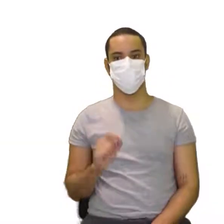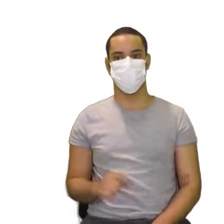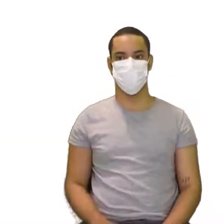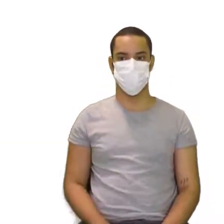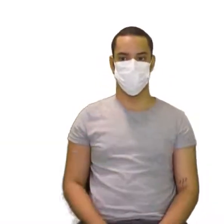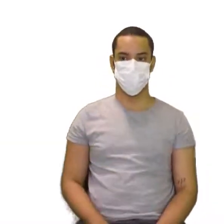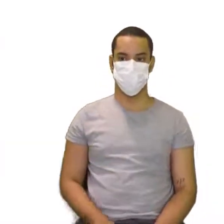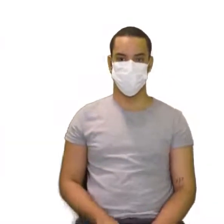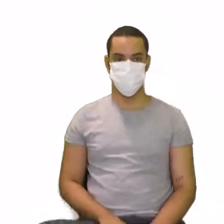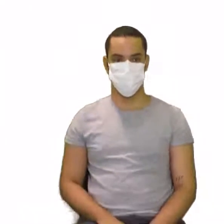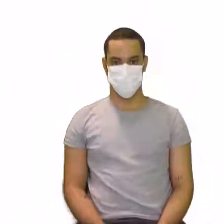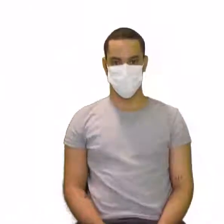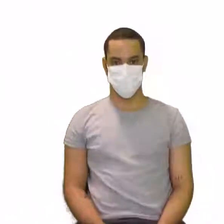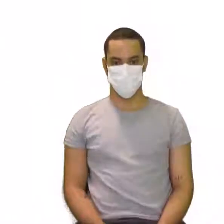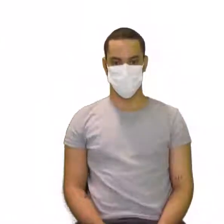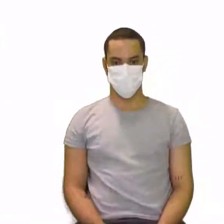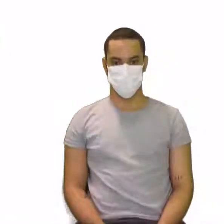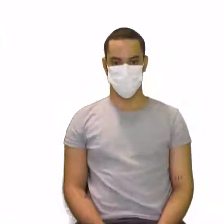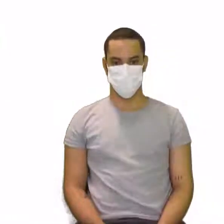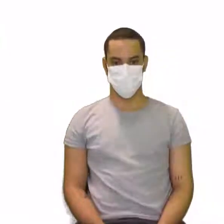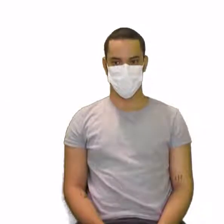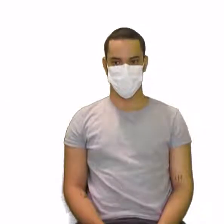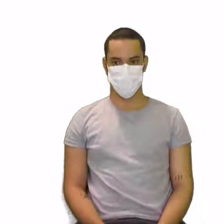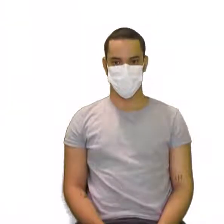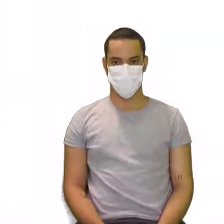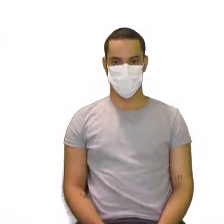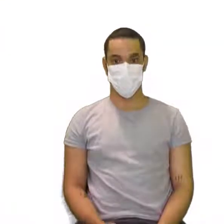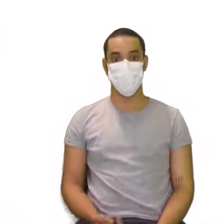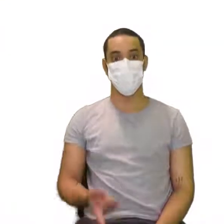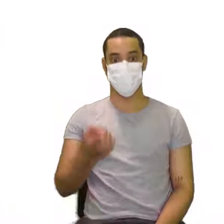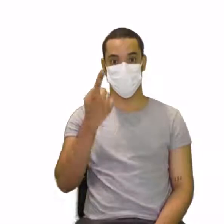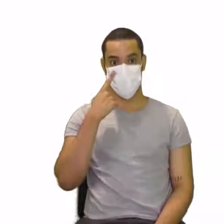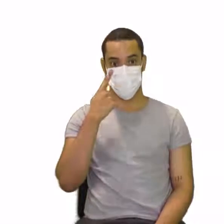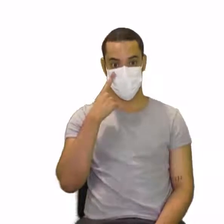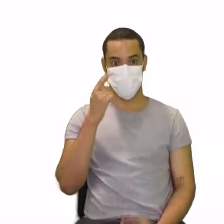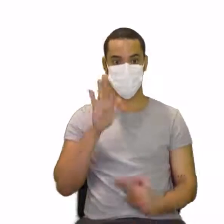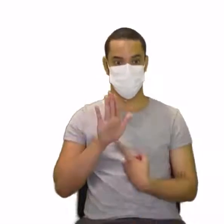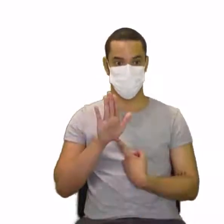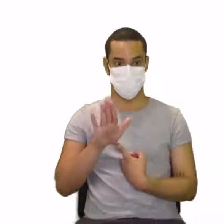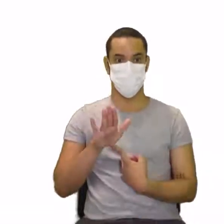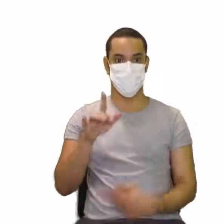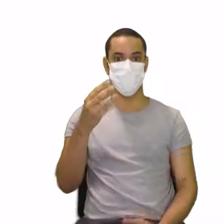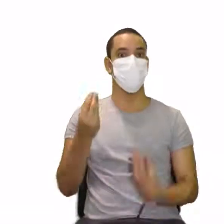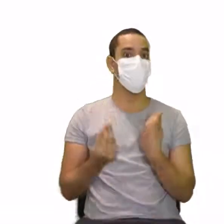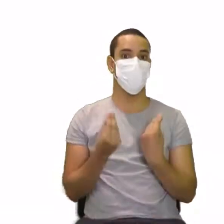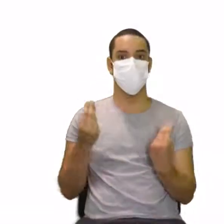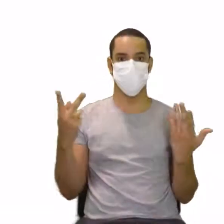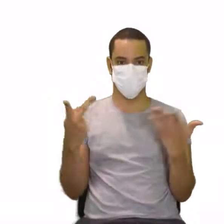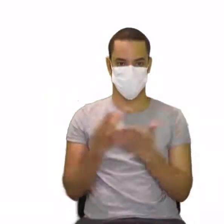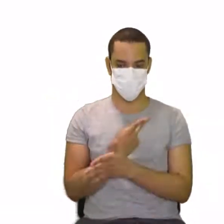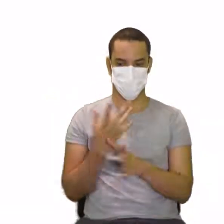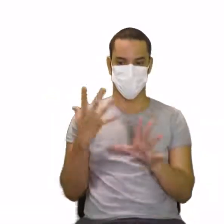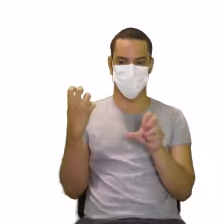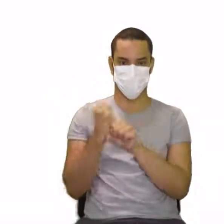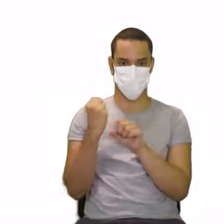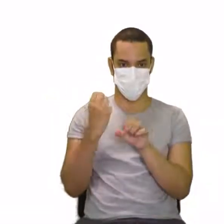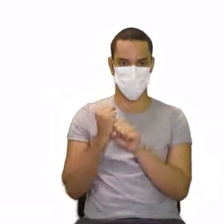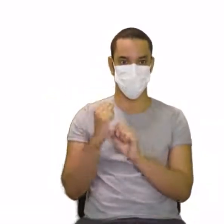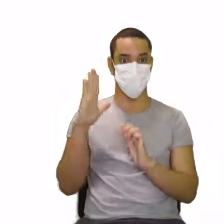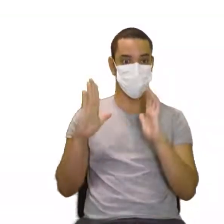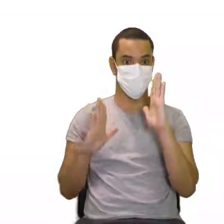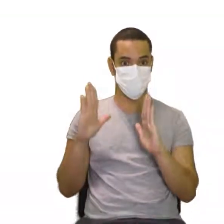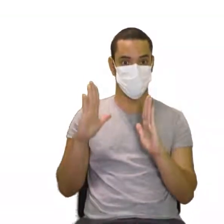peraí, vamos ver aqui. E aqui, pessoal, olha só, vou mostrar para vocês como é que é calculado esse período aí. Então,